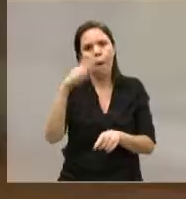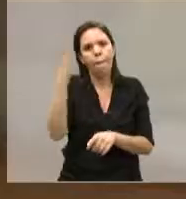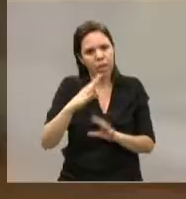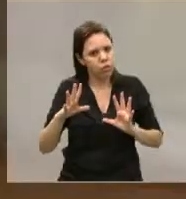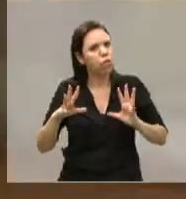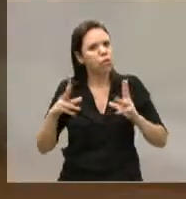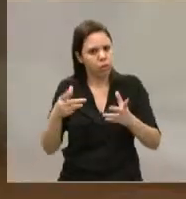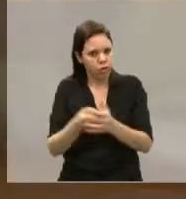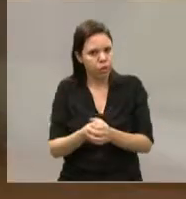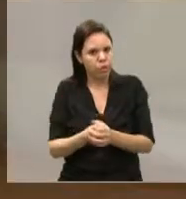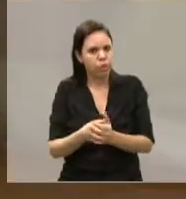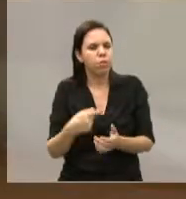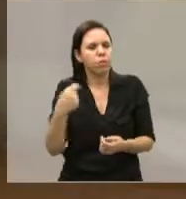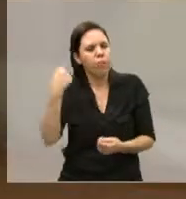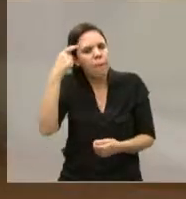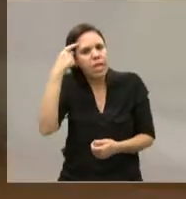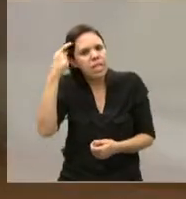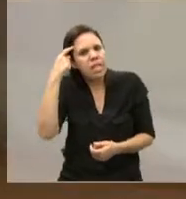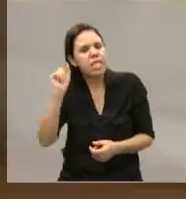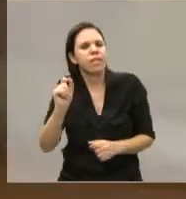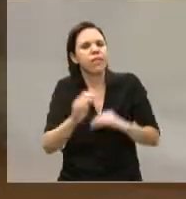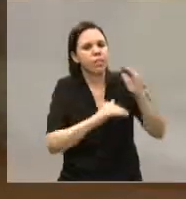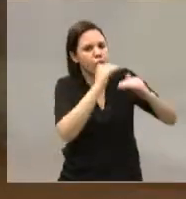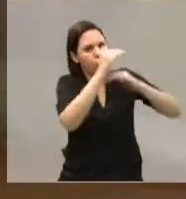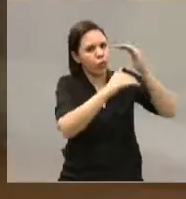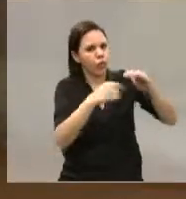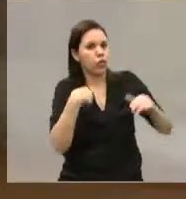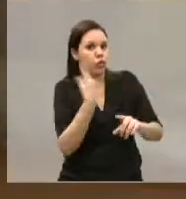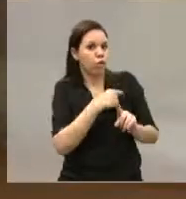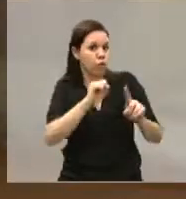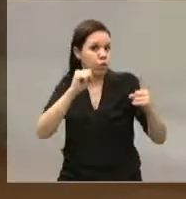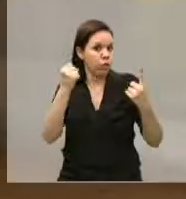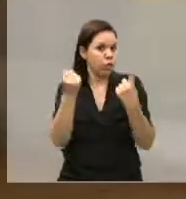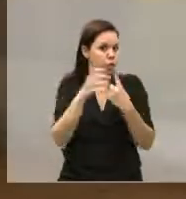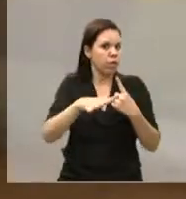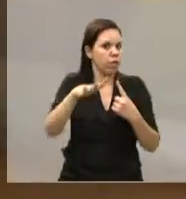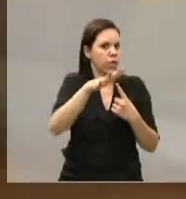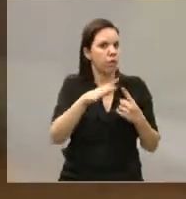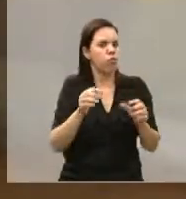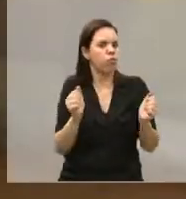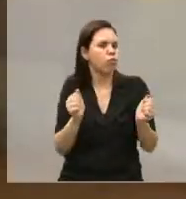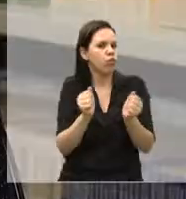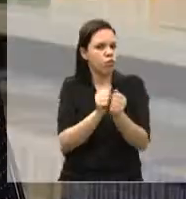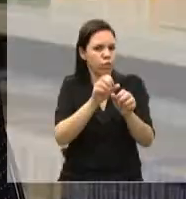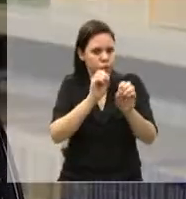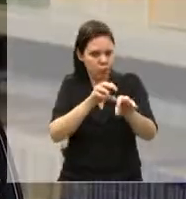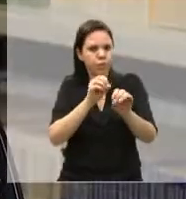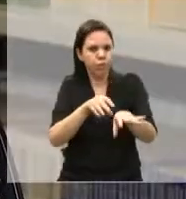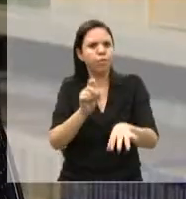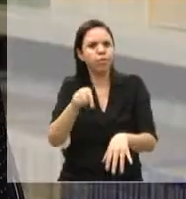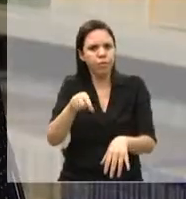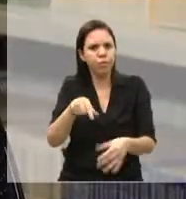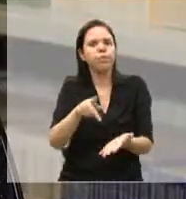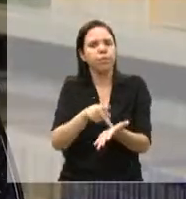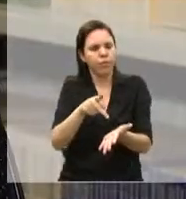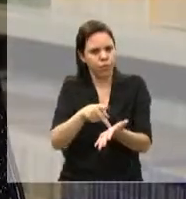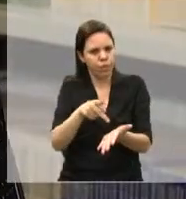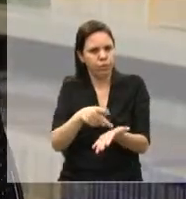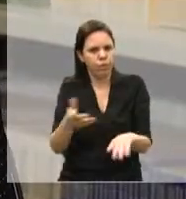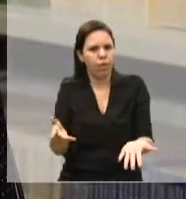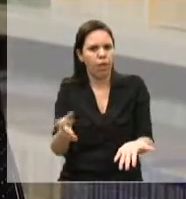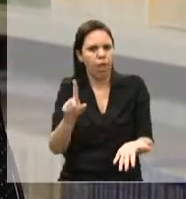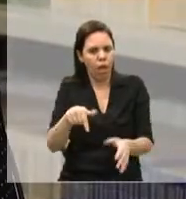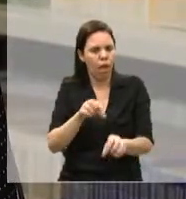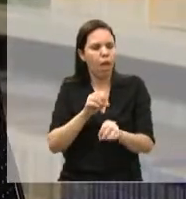todo. A gente tem que pensar no desenvolvimento da nossa sociedade junto com a educação, é isso? Exatamente, a educação